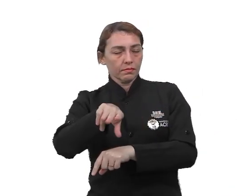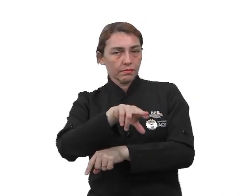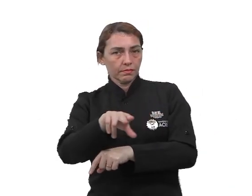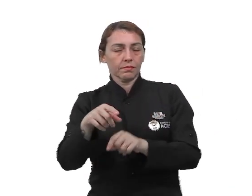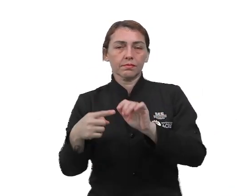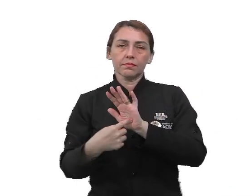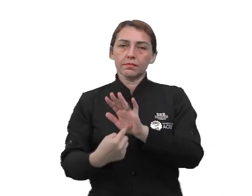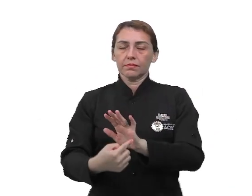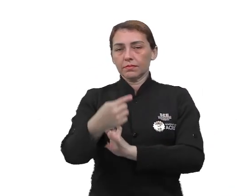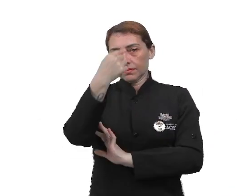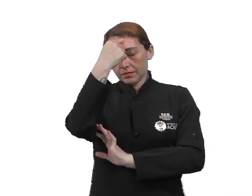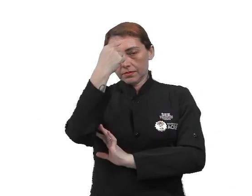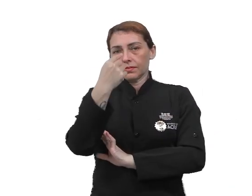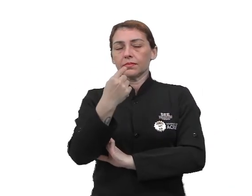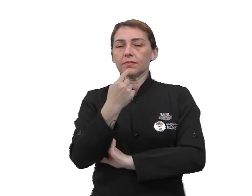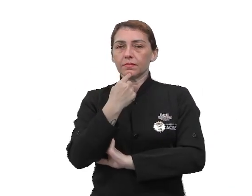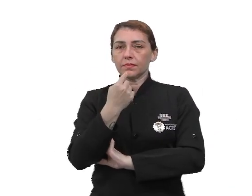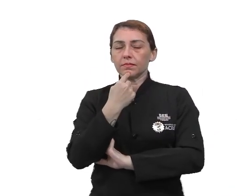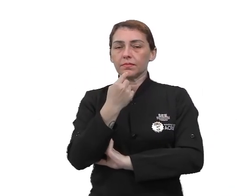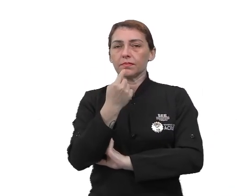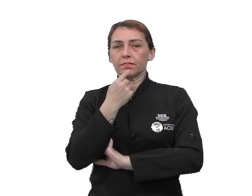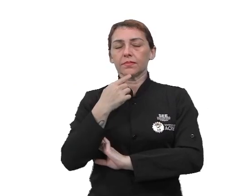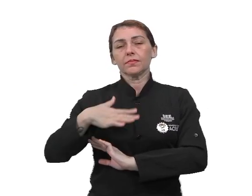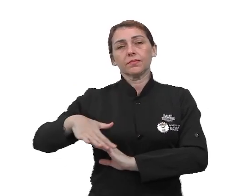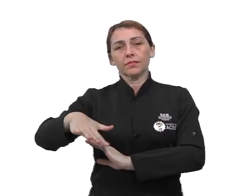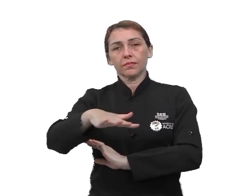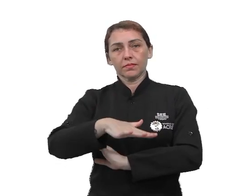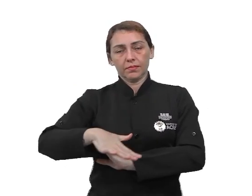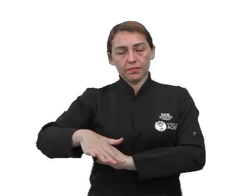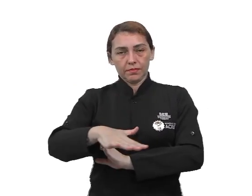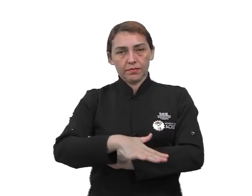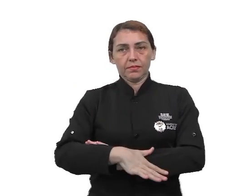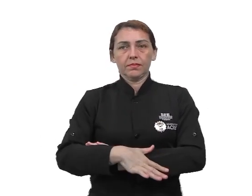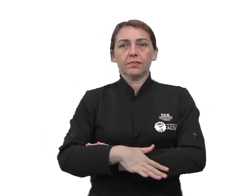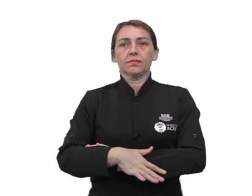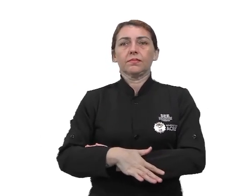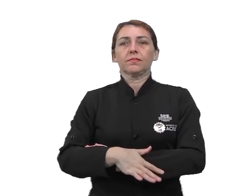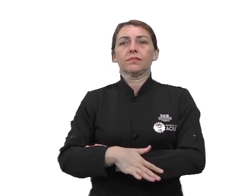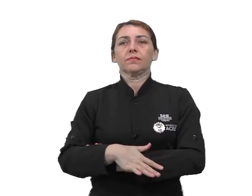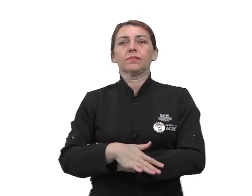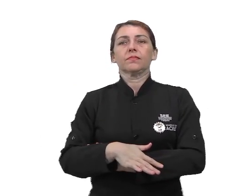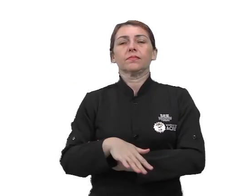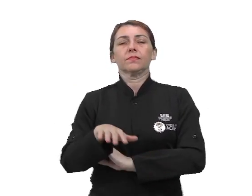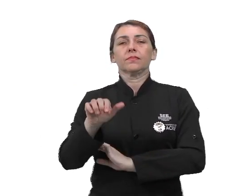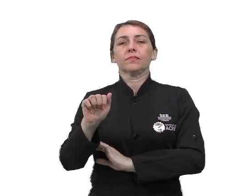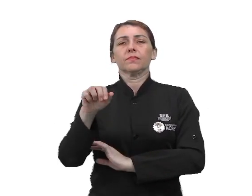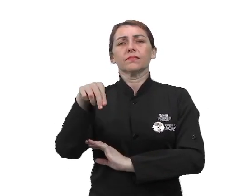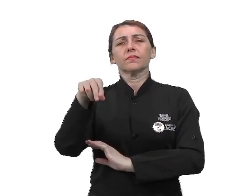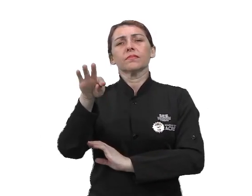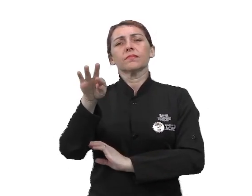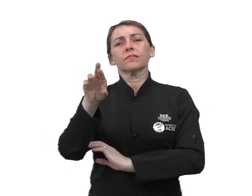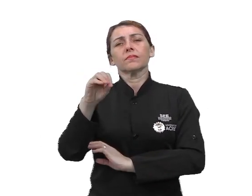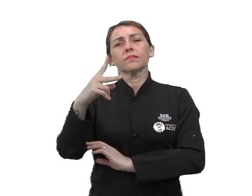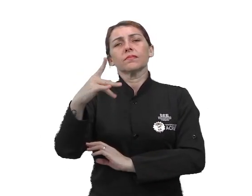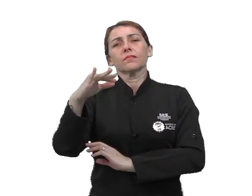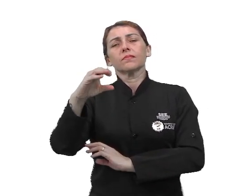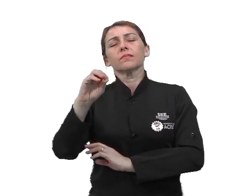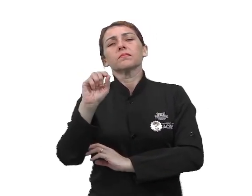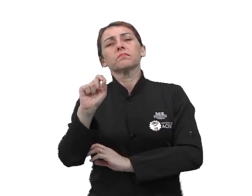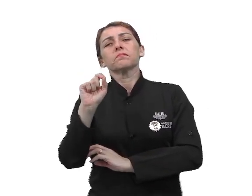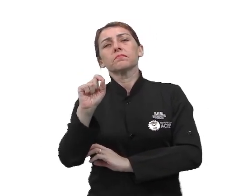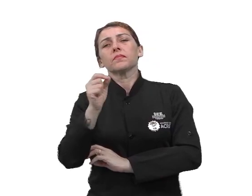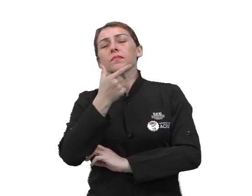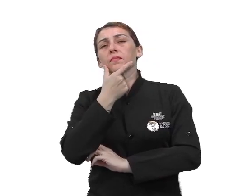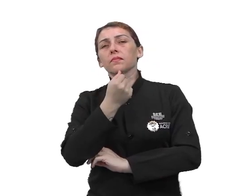ali uma imagem, né, de um soerguimento, de uma área mais elevada. Intervenção antrópica? O que é antrópico? É a intervenção